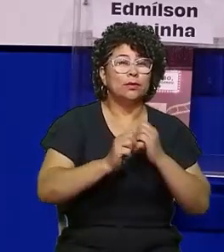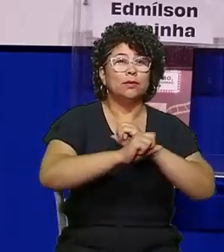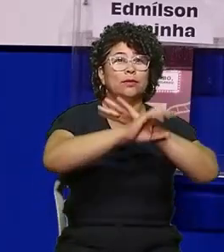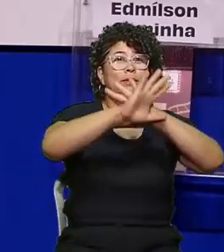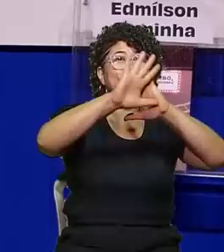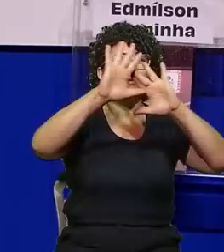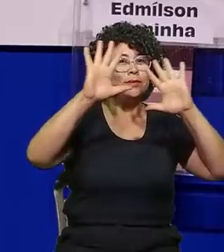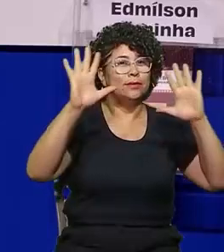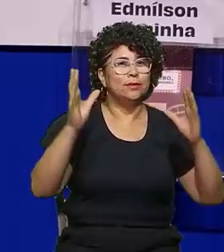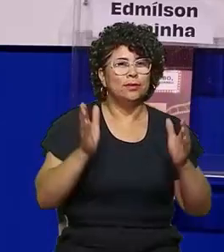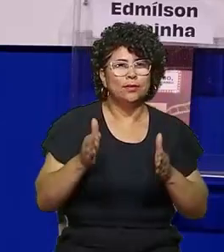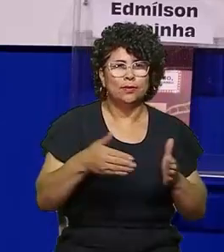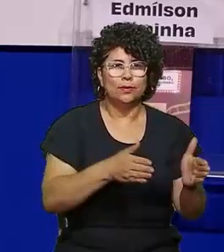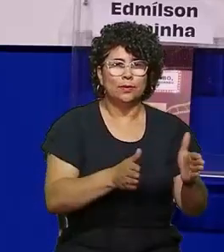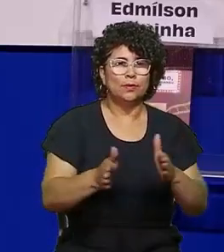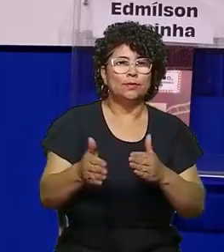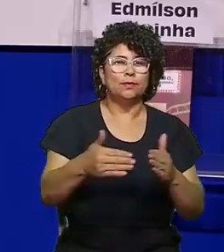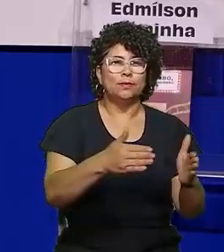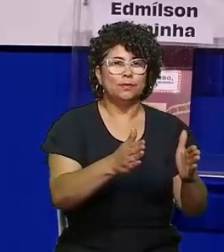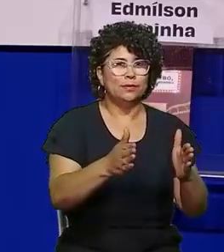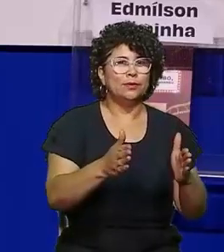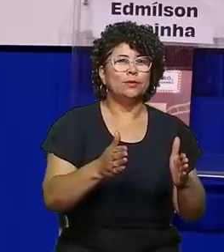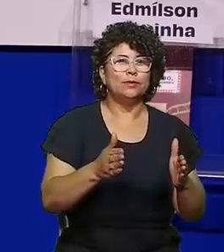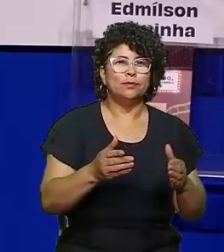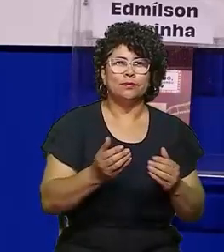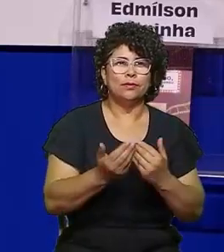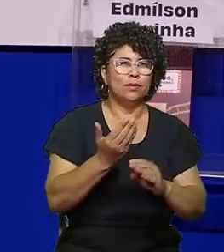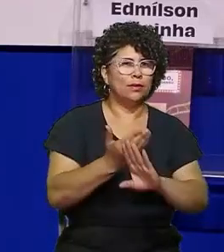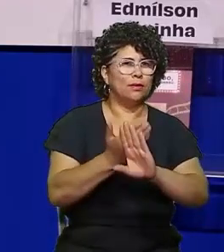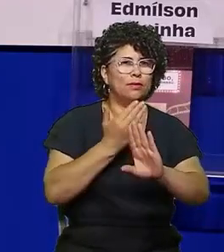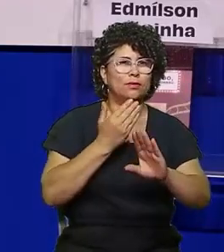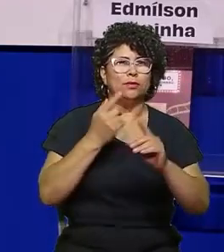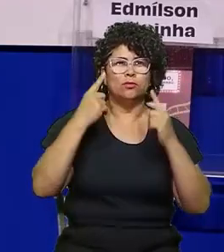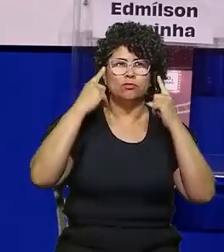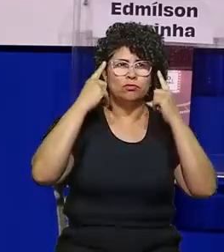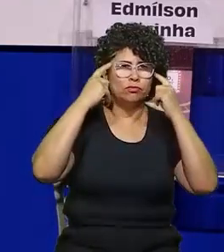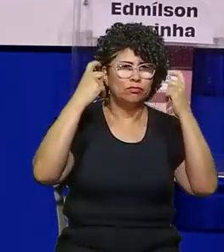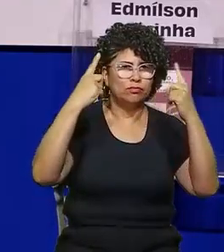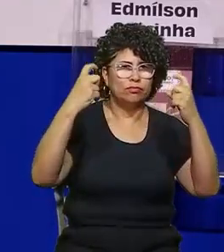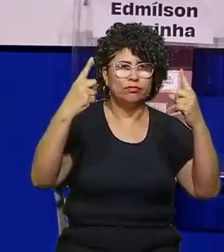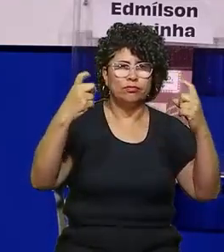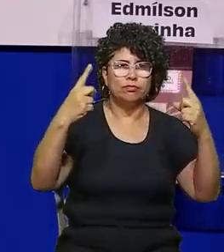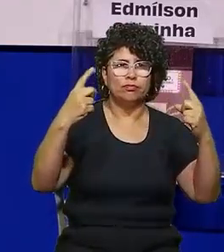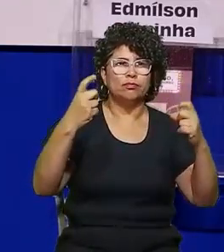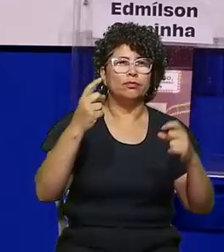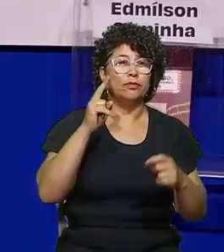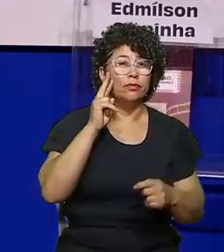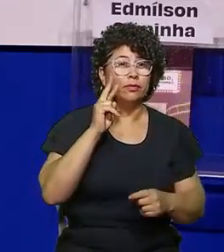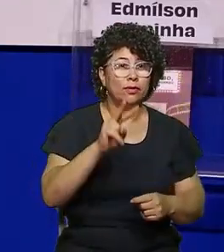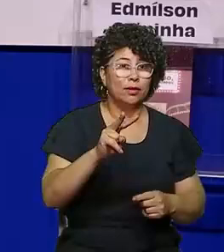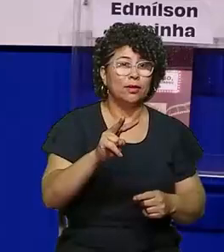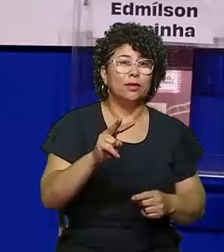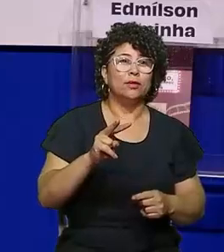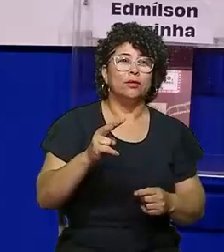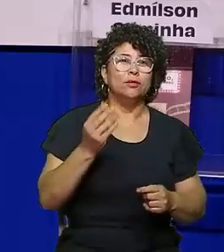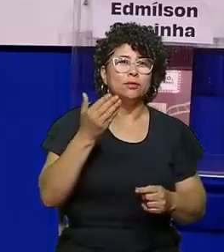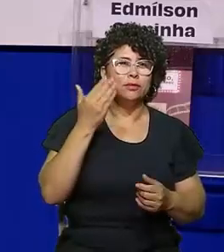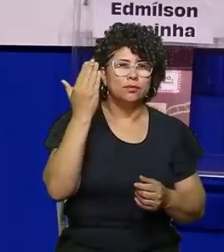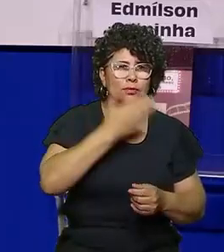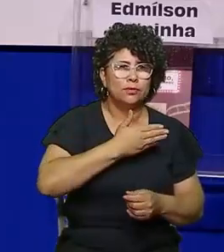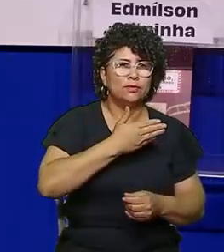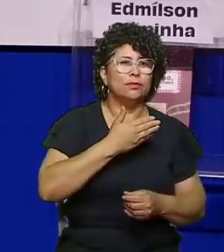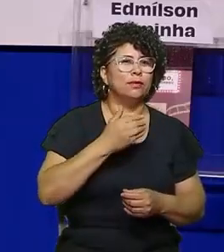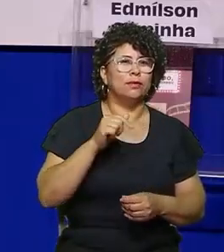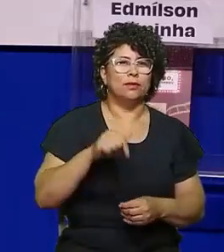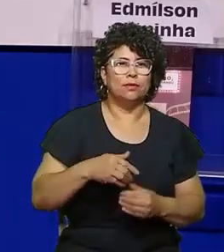evento e usa óculos retangulares de aro preto. A violência que a gente tem testemunhado recentemente e esse caminho